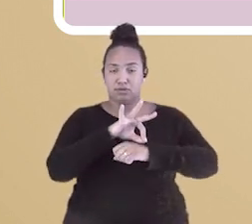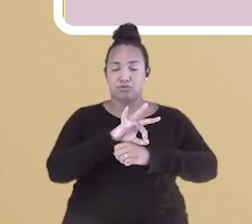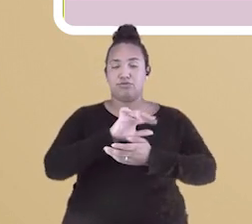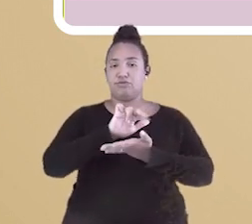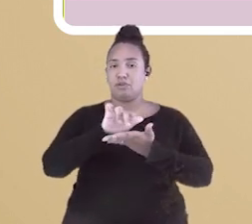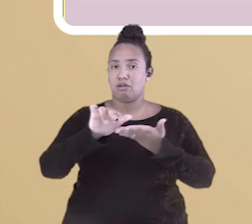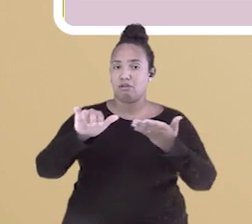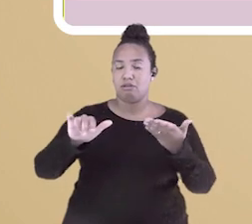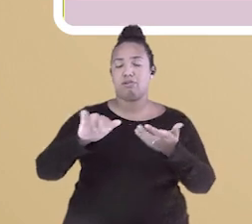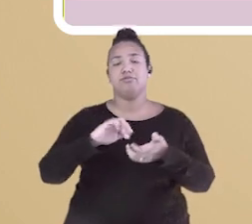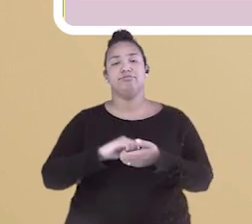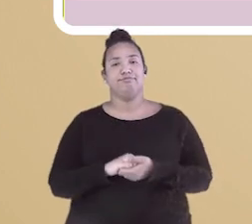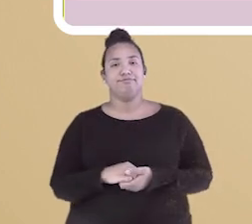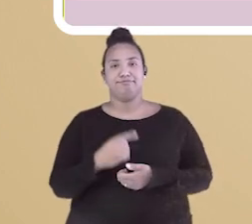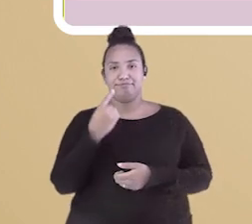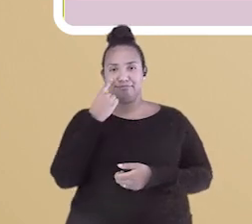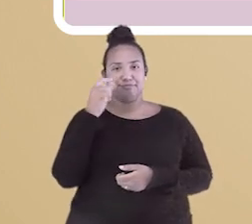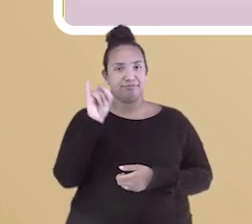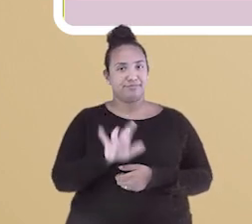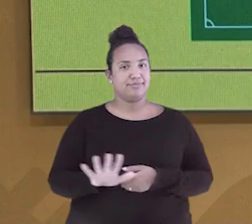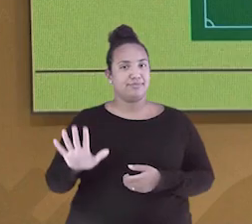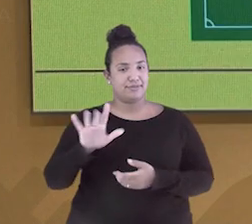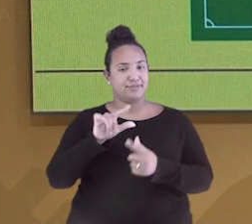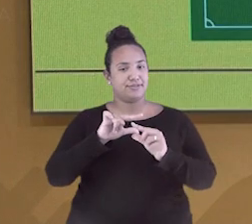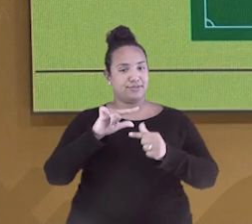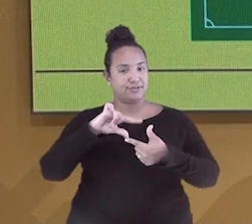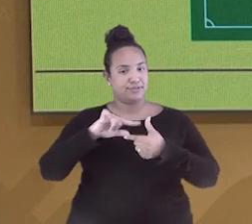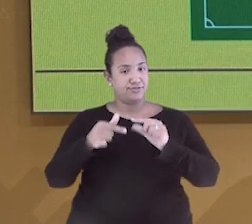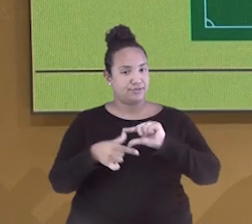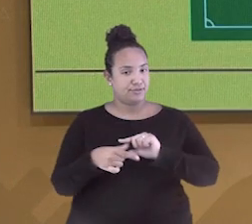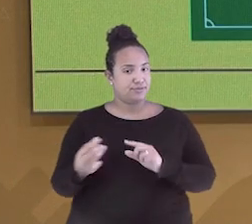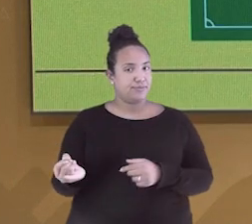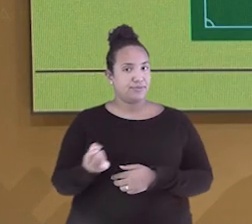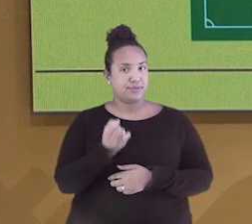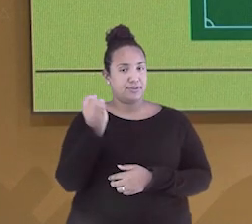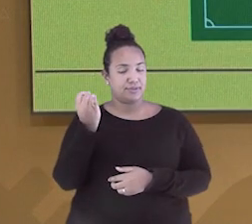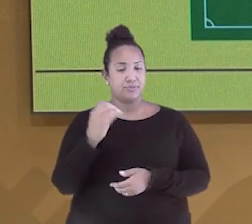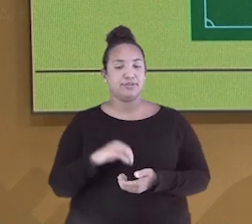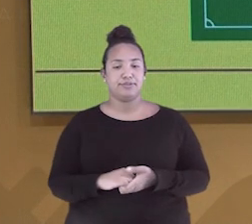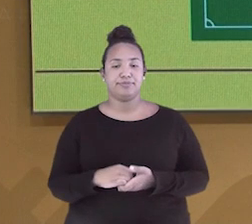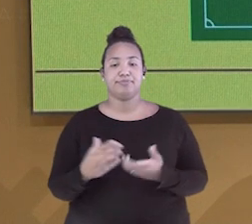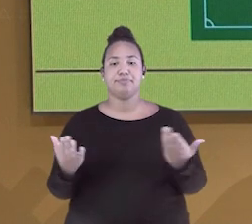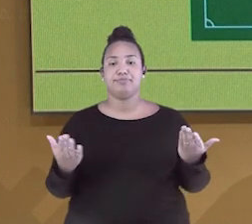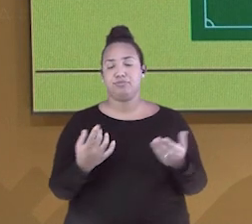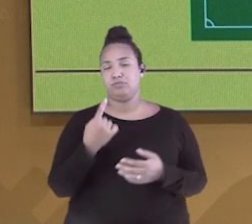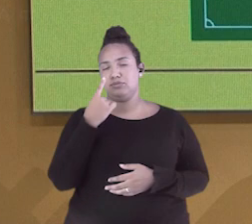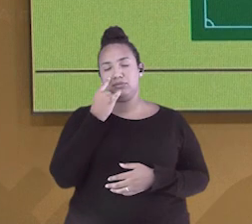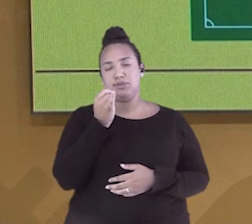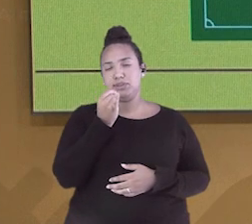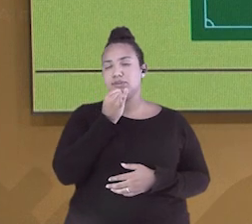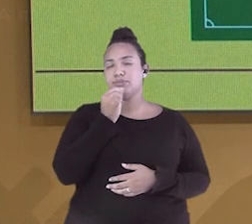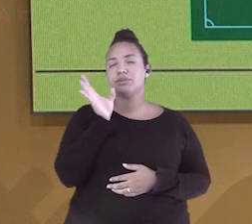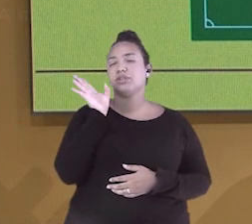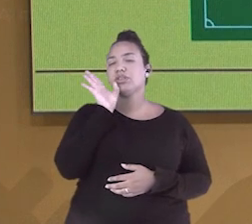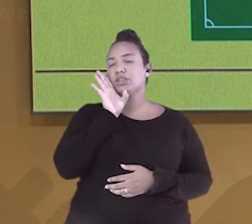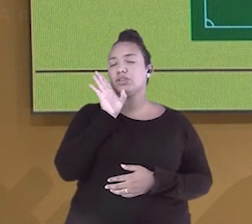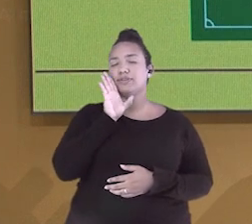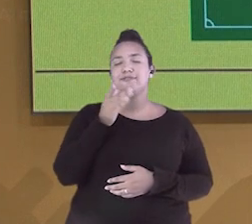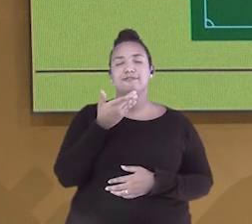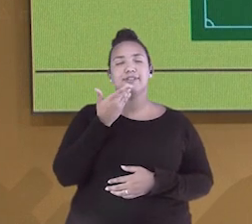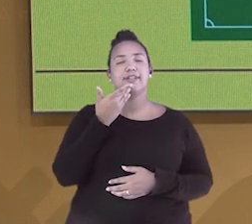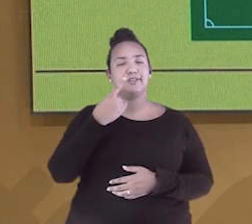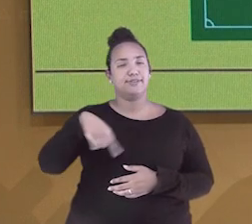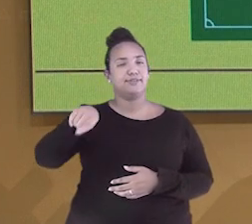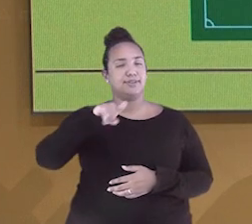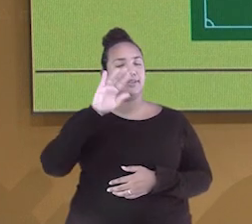figuras planas são tão importantes. Vamos para um exemplo prático bem legal e fácil que você vai